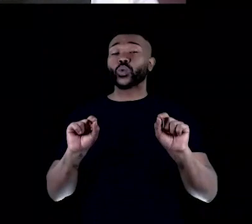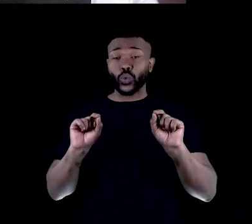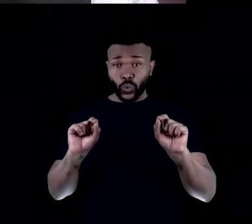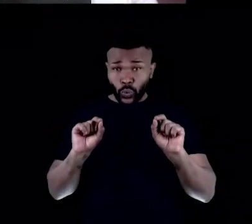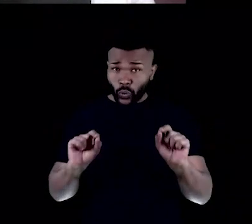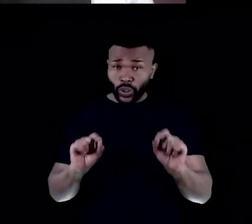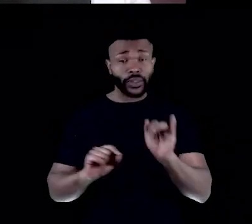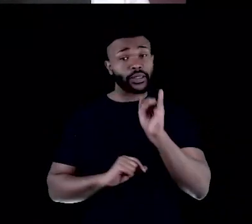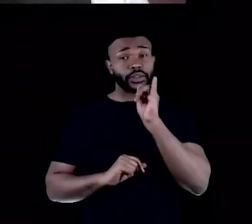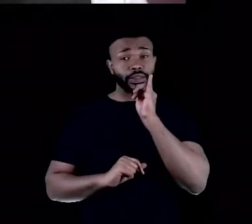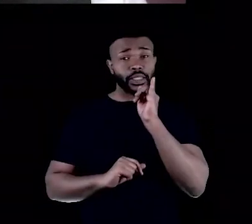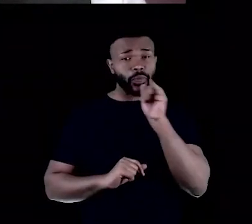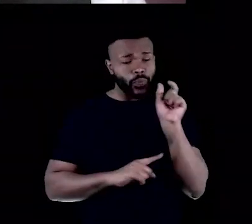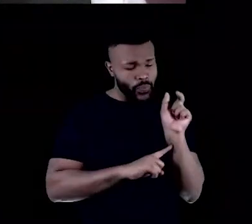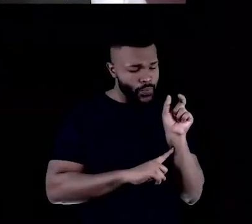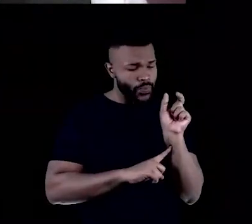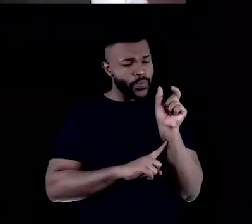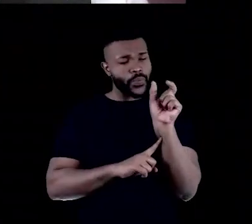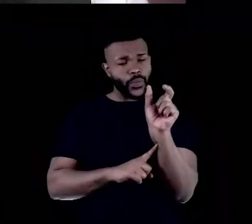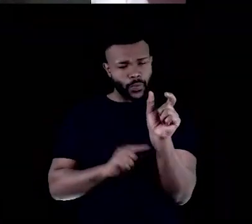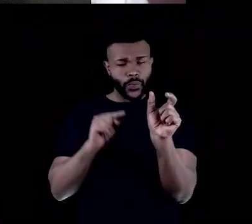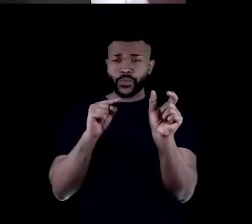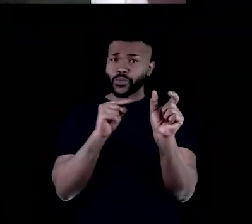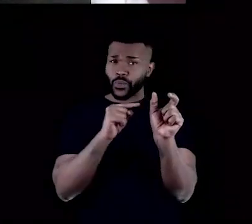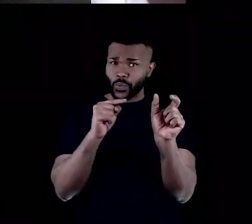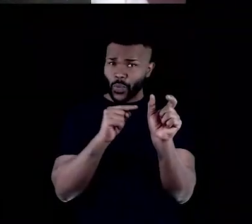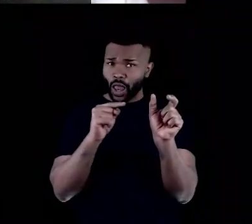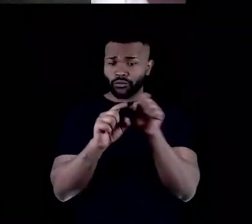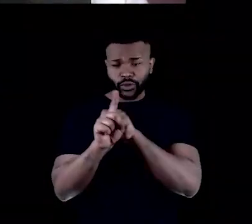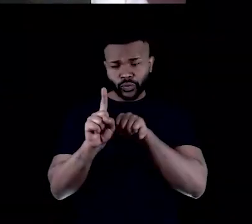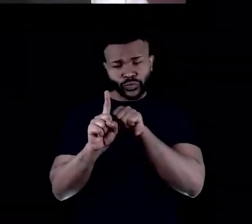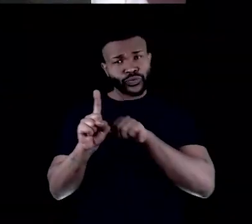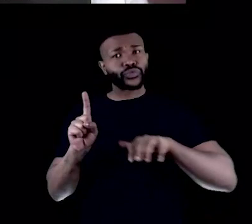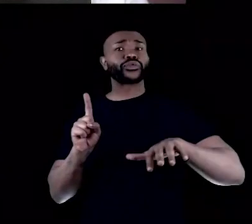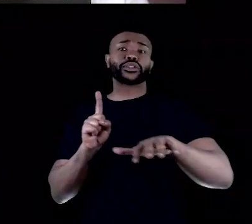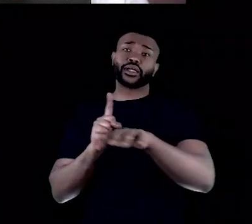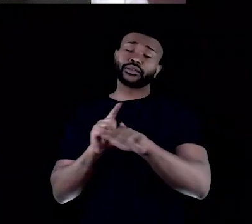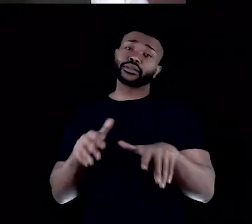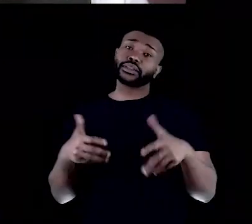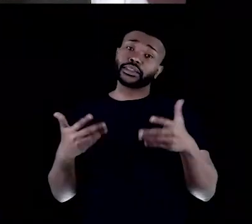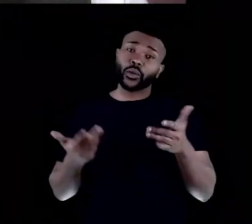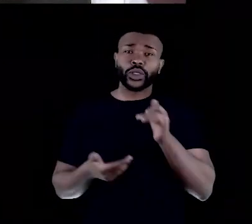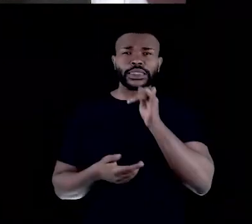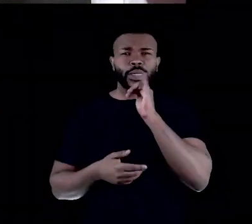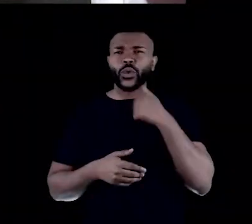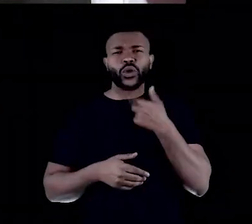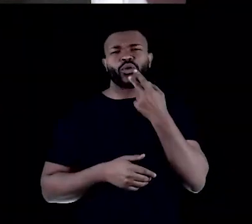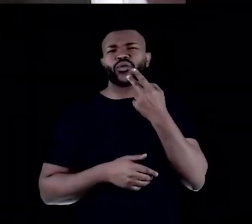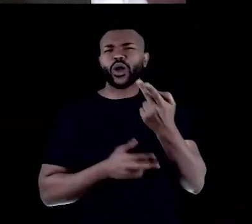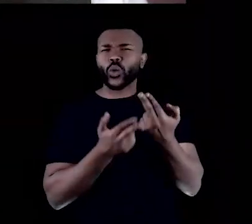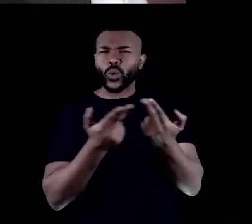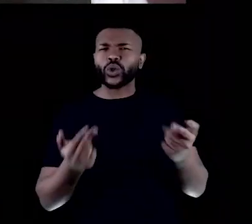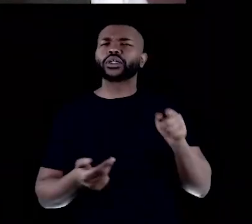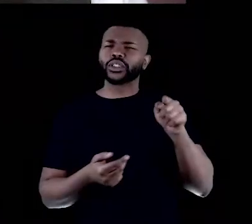é... Esse estado, assim, as palavras mais pessoais se tornam palavras sociais, né? Então, mesmo